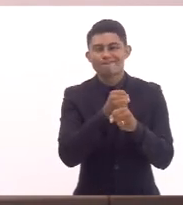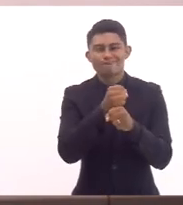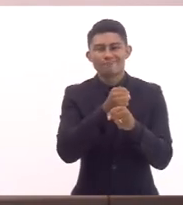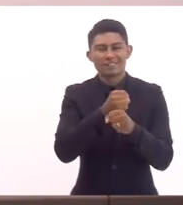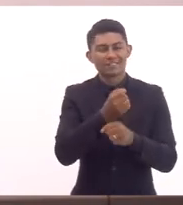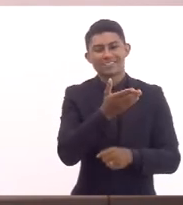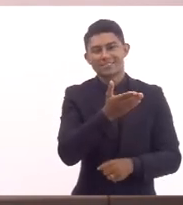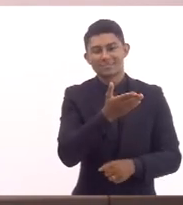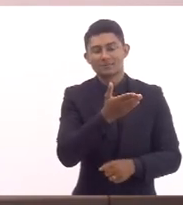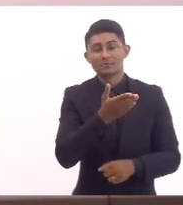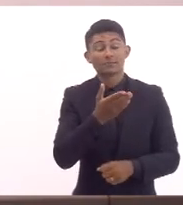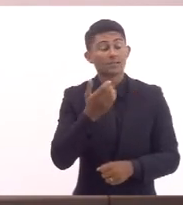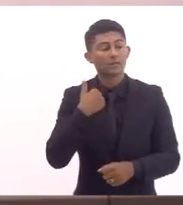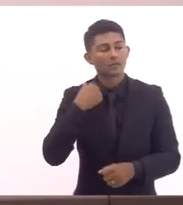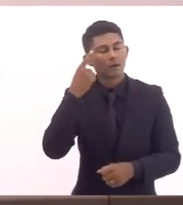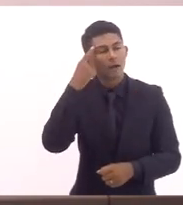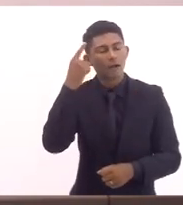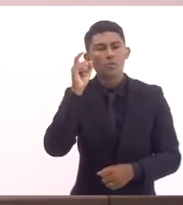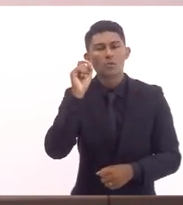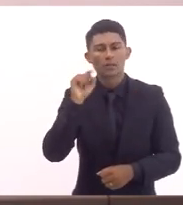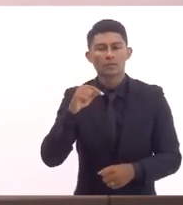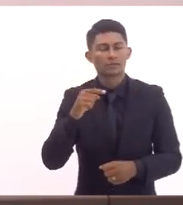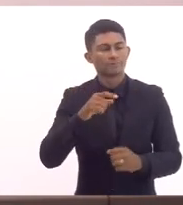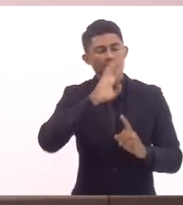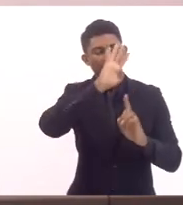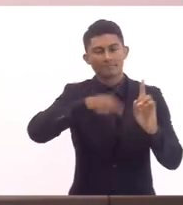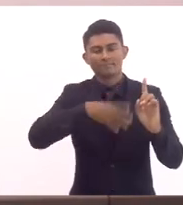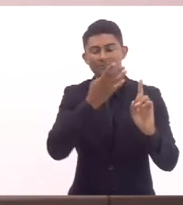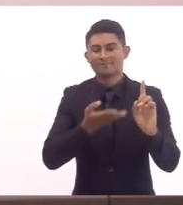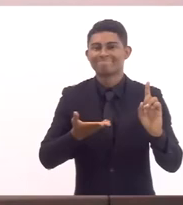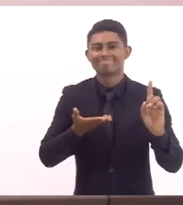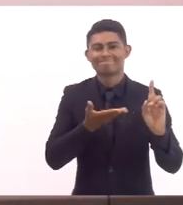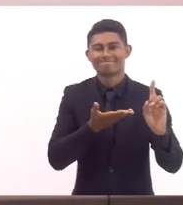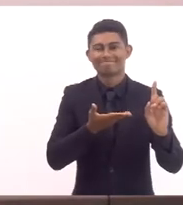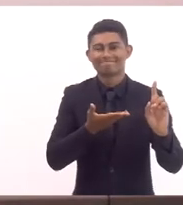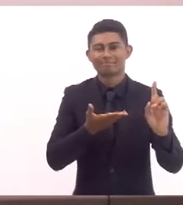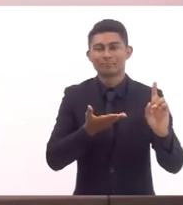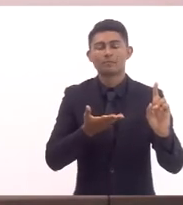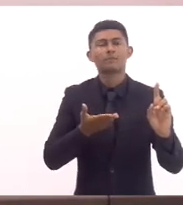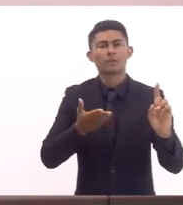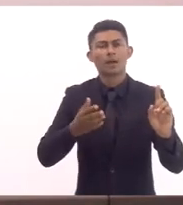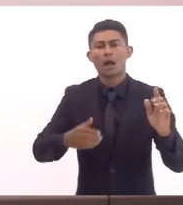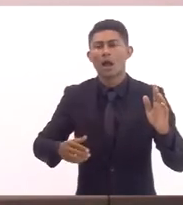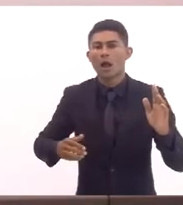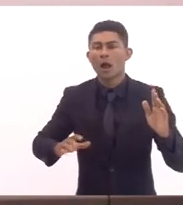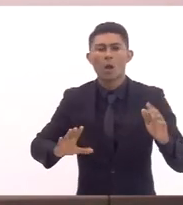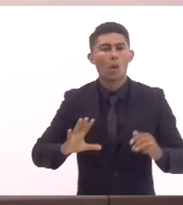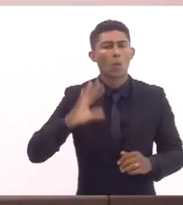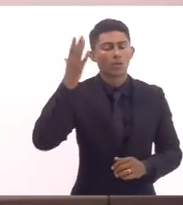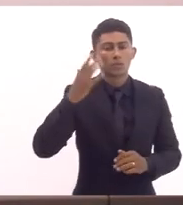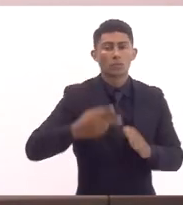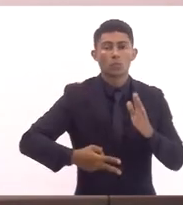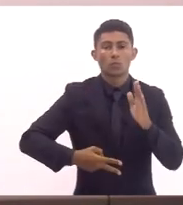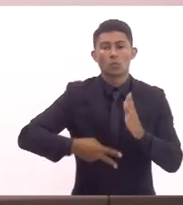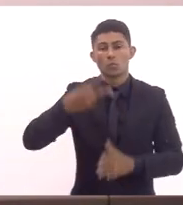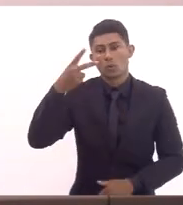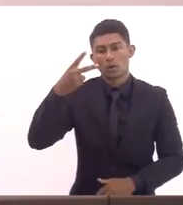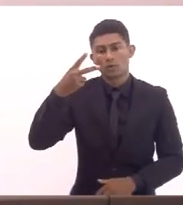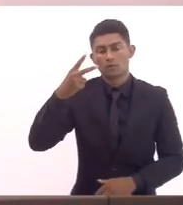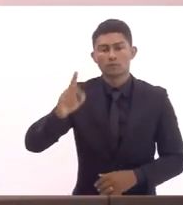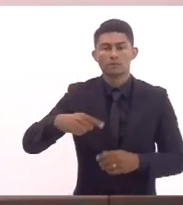e eu queria até lembrar e homenageando a Lúcia Souto de duas vezes que a gente fez em conjunto uma